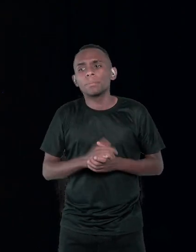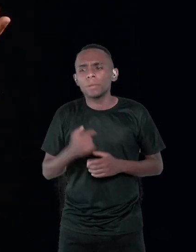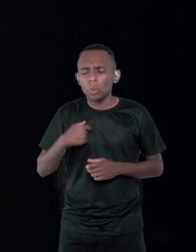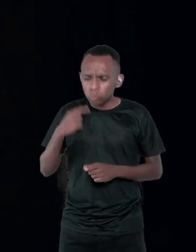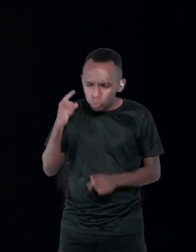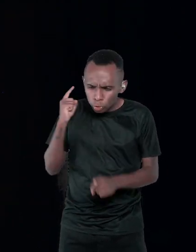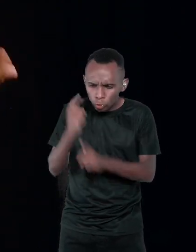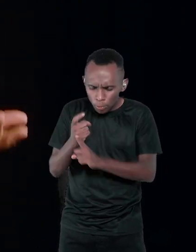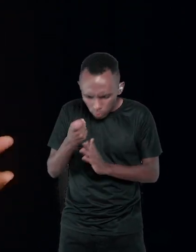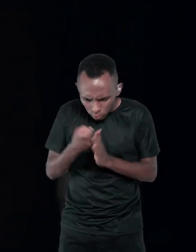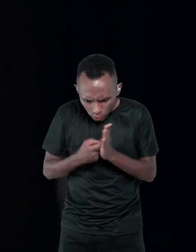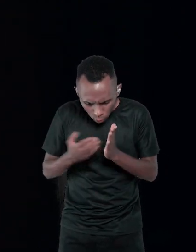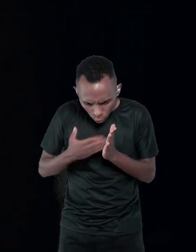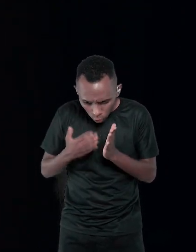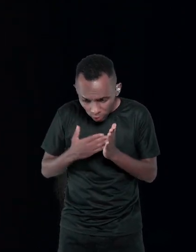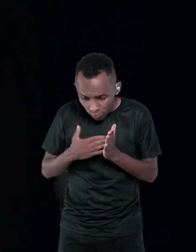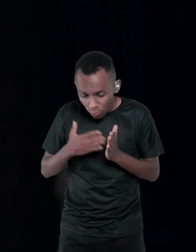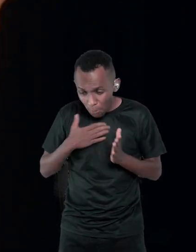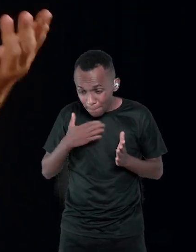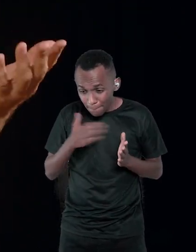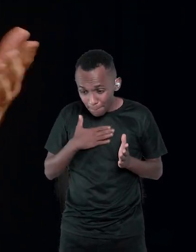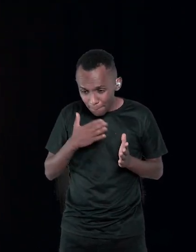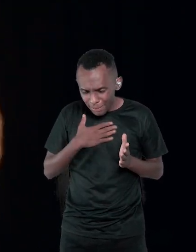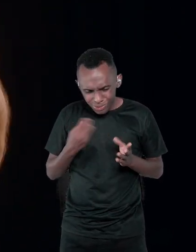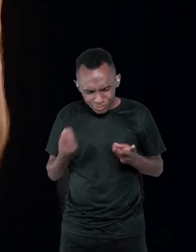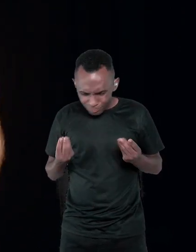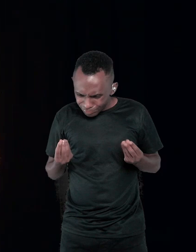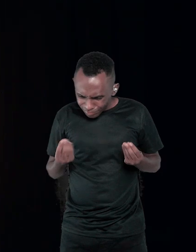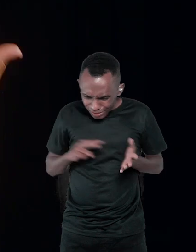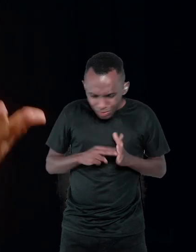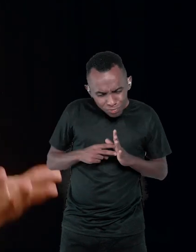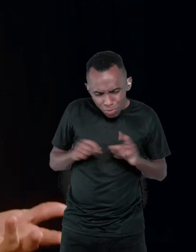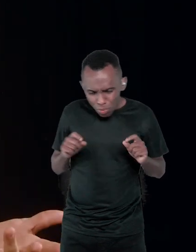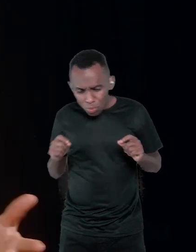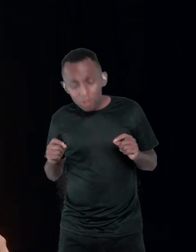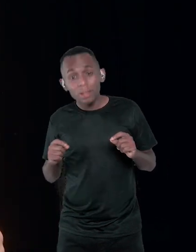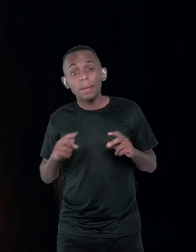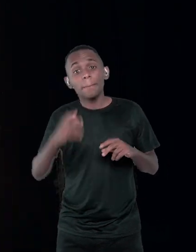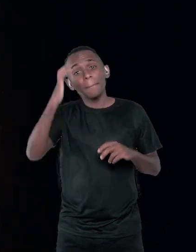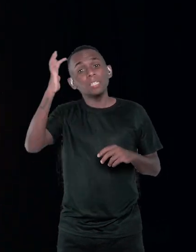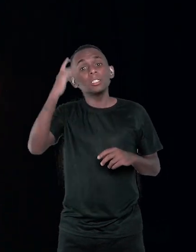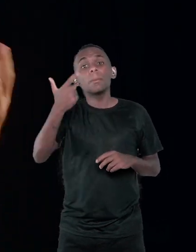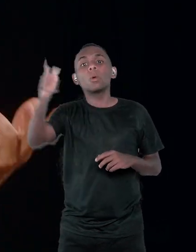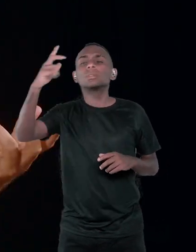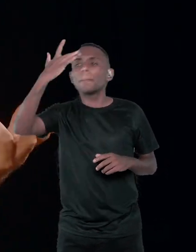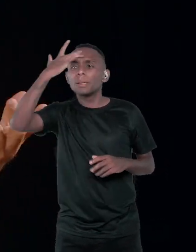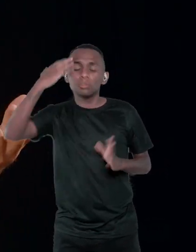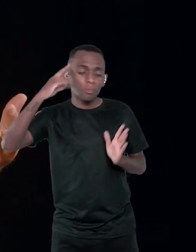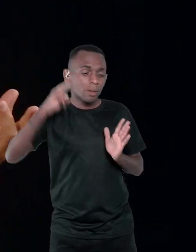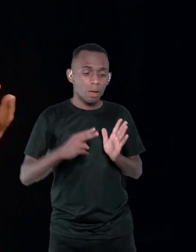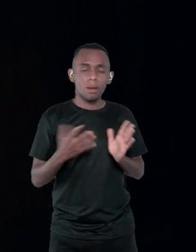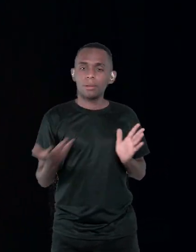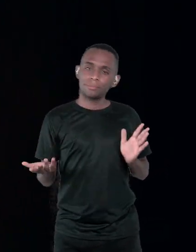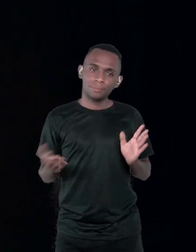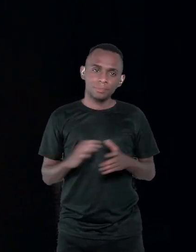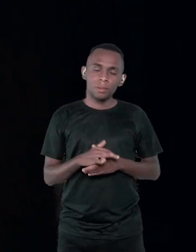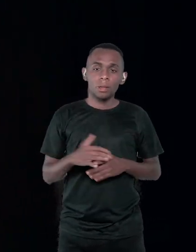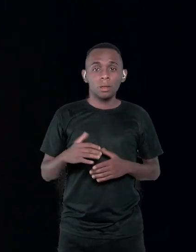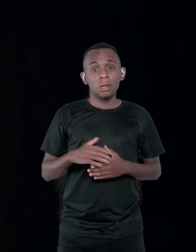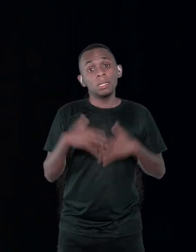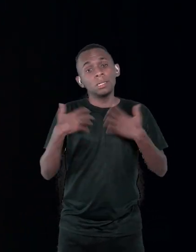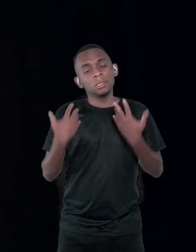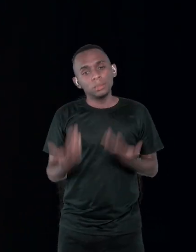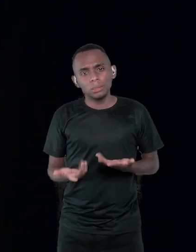terríveis, mal significava alguma coisa para mim, imagina o que significar para os outros. Assim. Mas a preciosidade